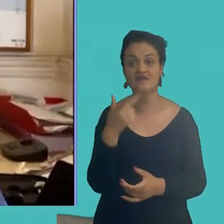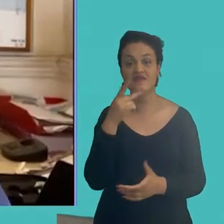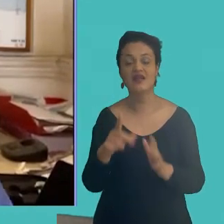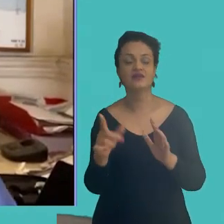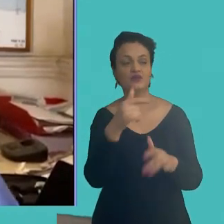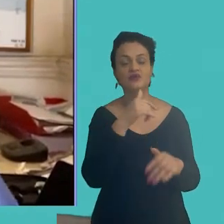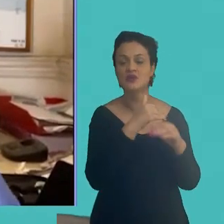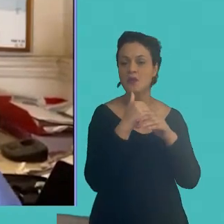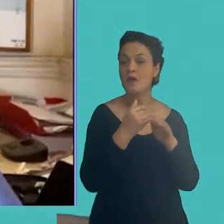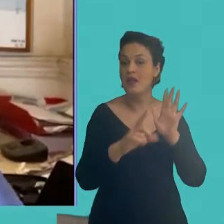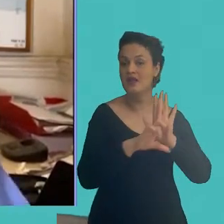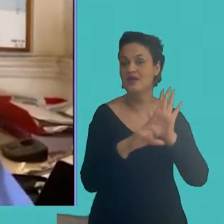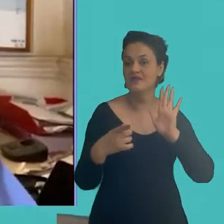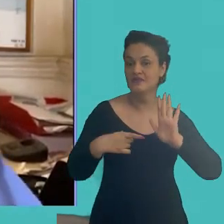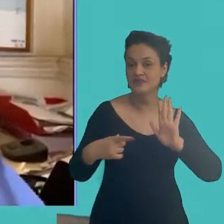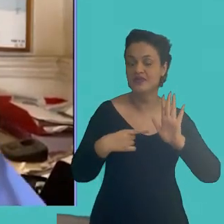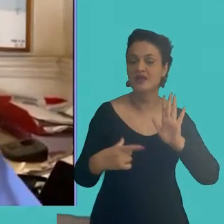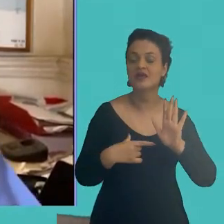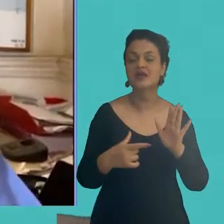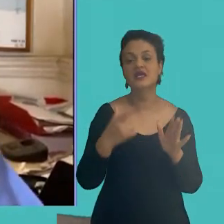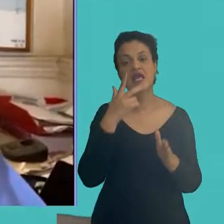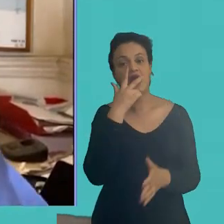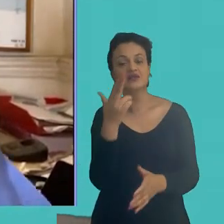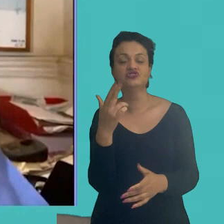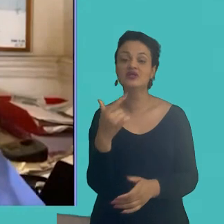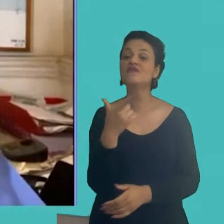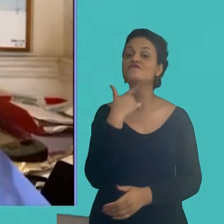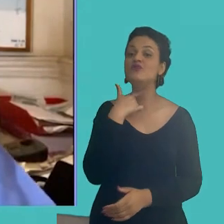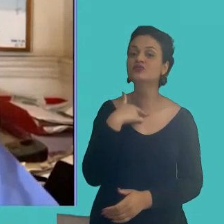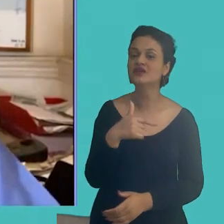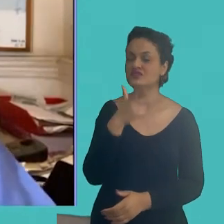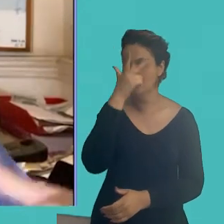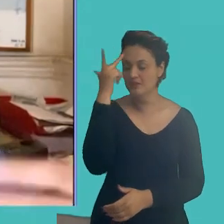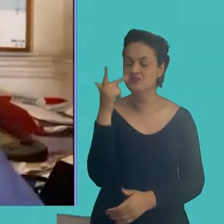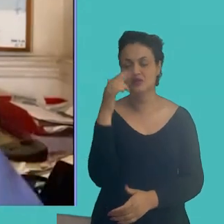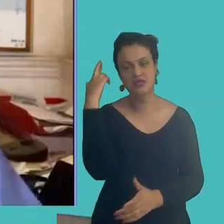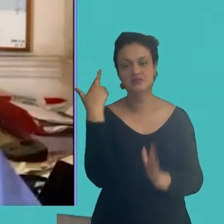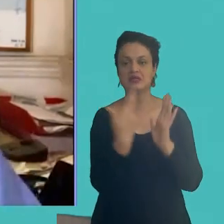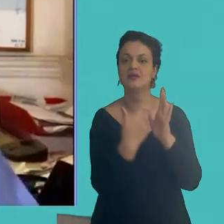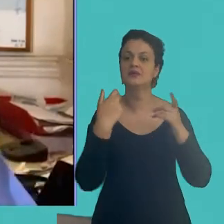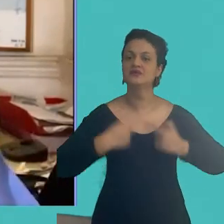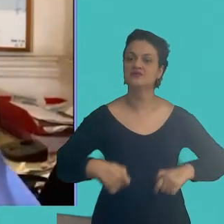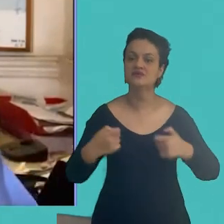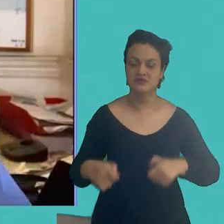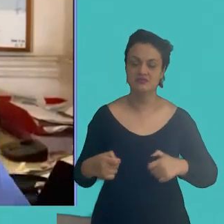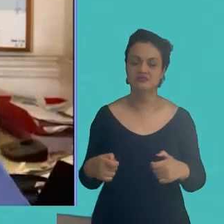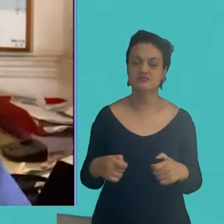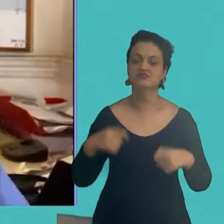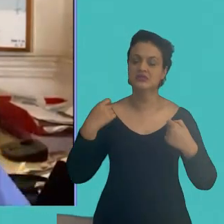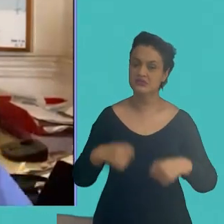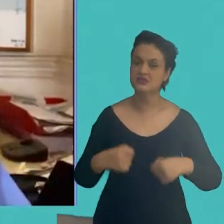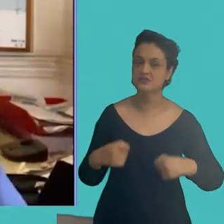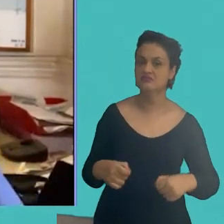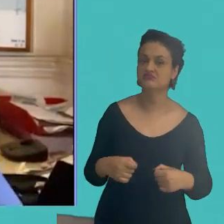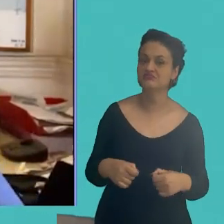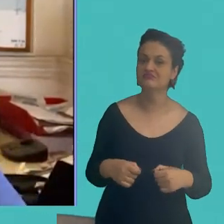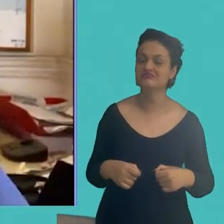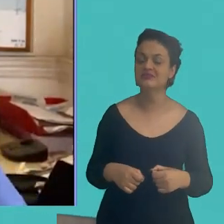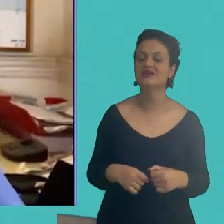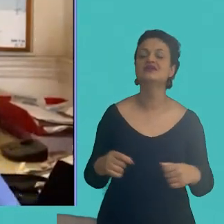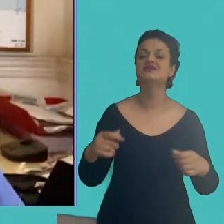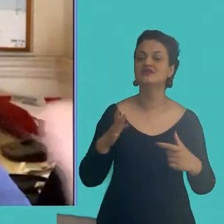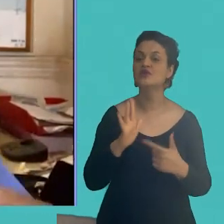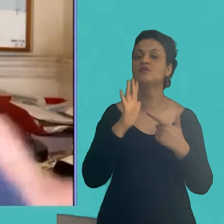regime no qual se supõe que a vontade do eleitor seja respeitada e seja, digamos, traduzida em